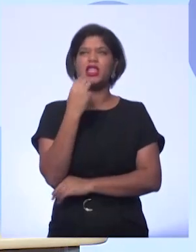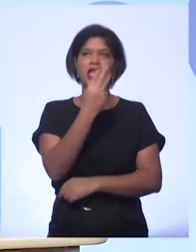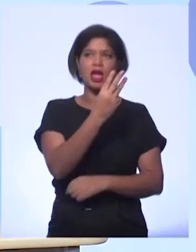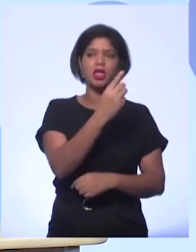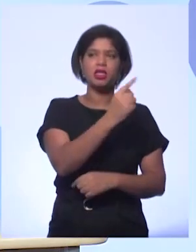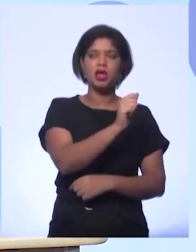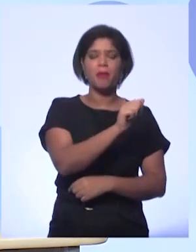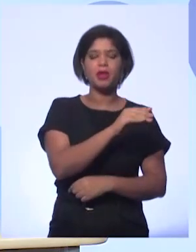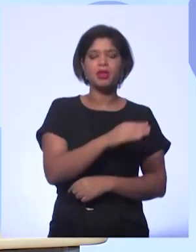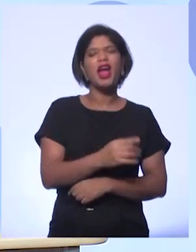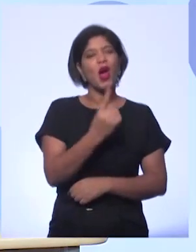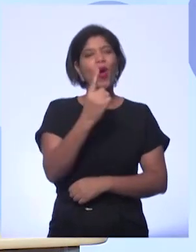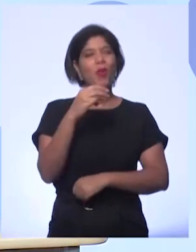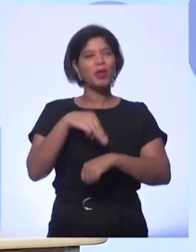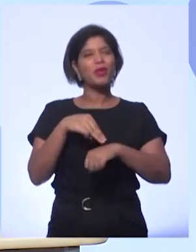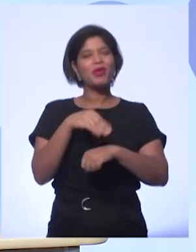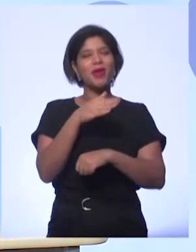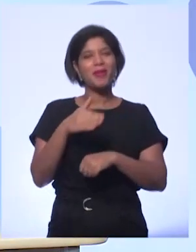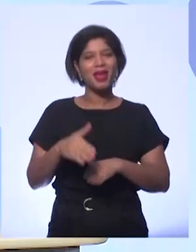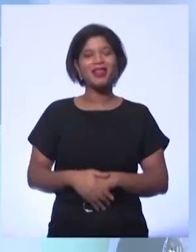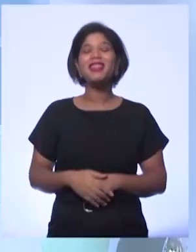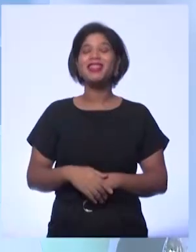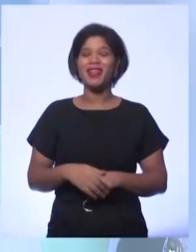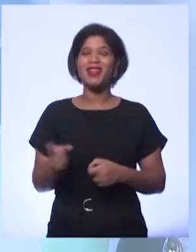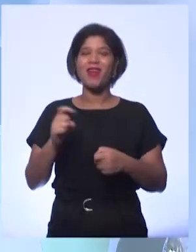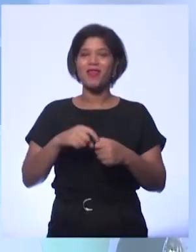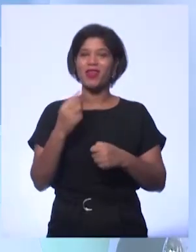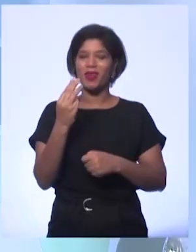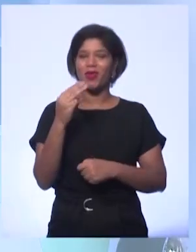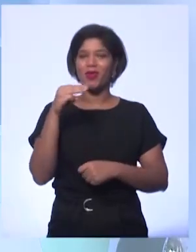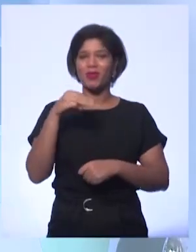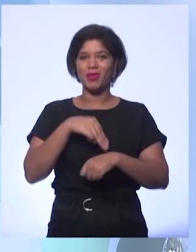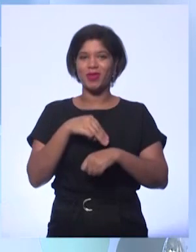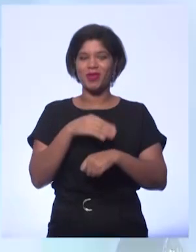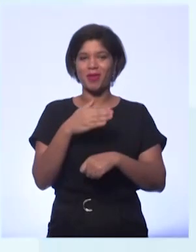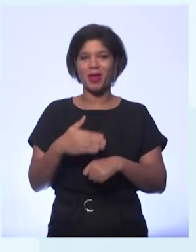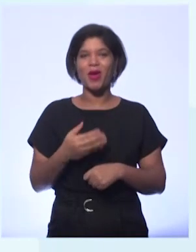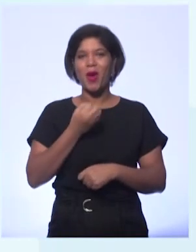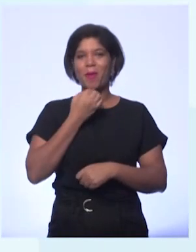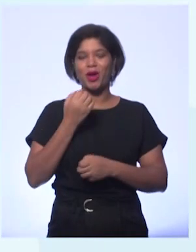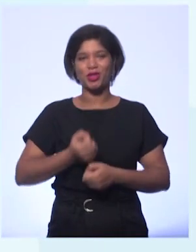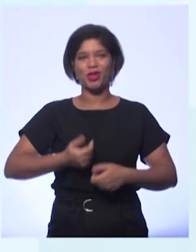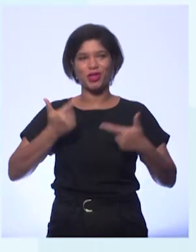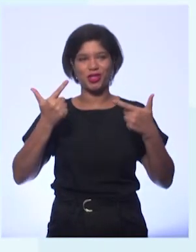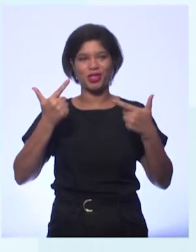itens? Um minuto e meio também. Ok, voltamos em 1 minuto e meio. Boa sorte!